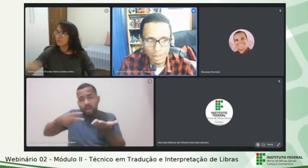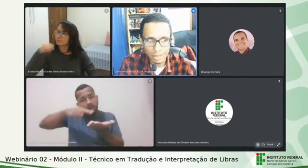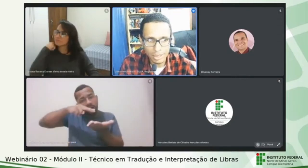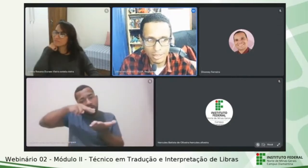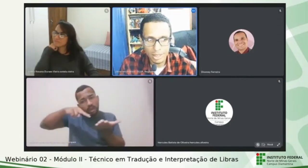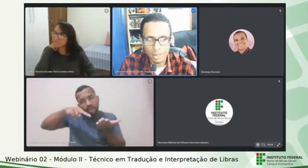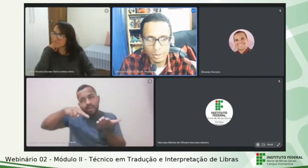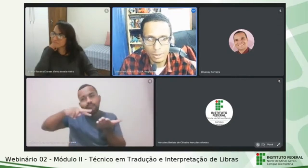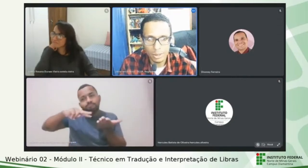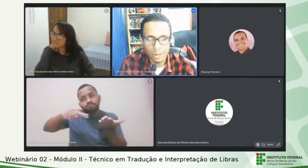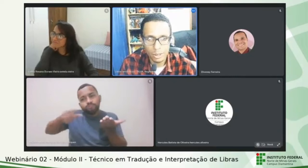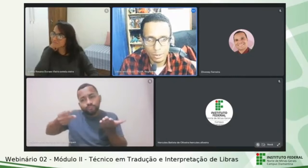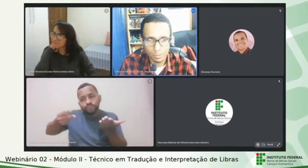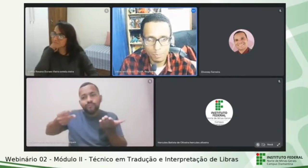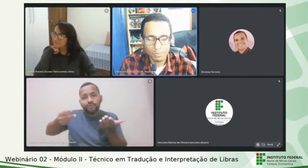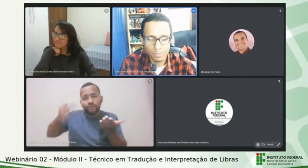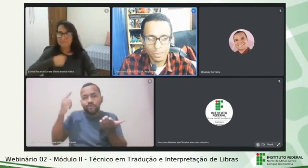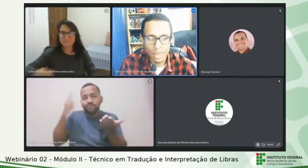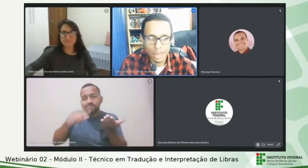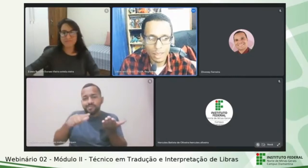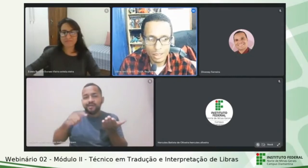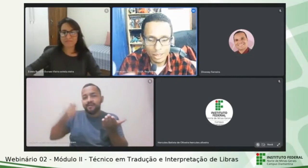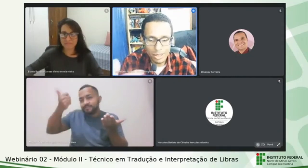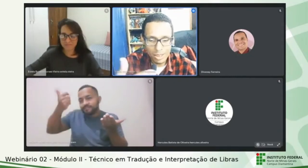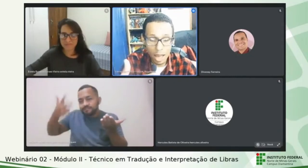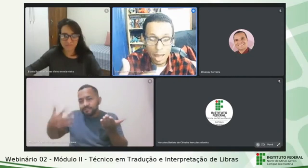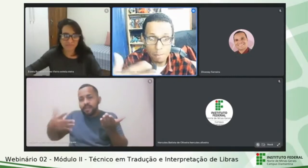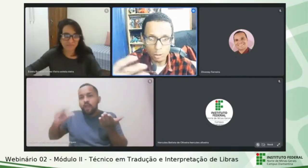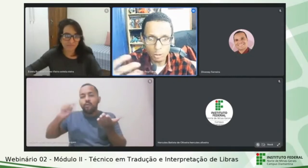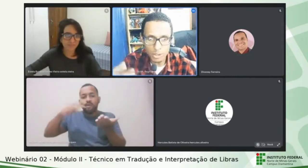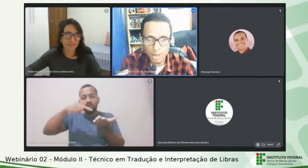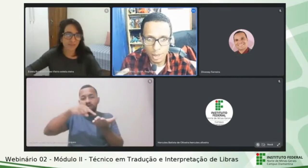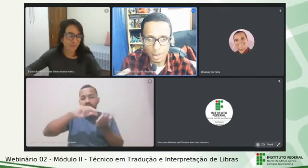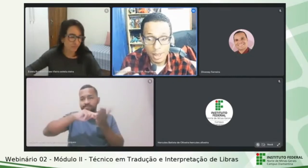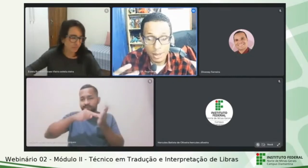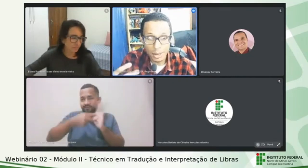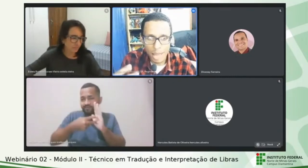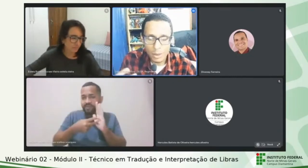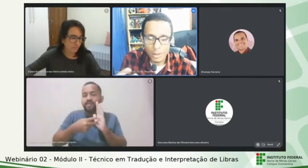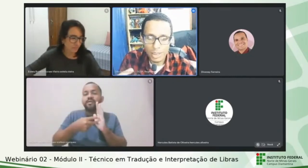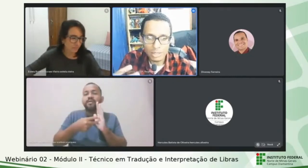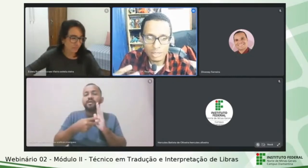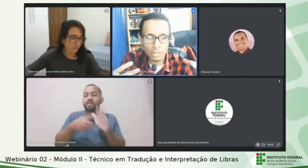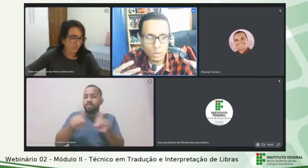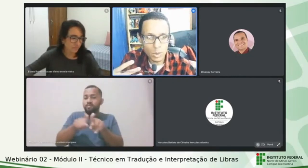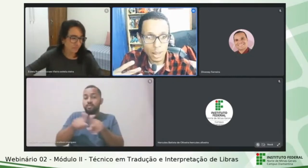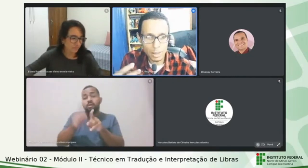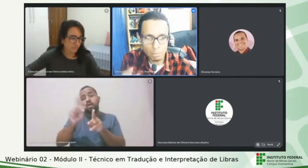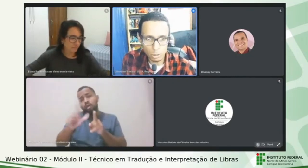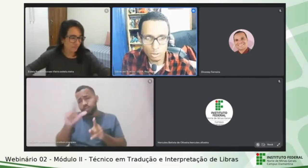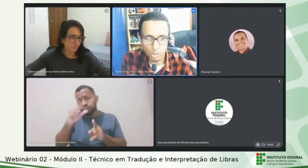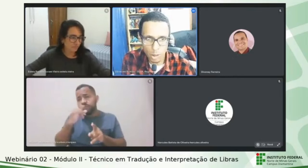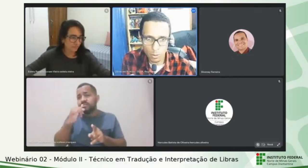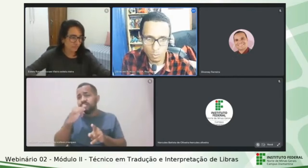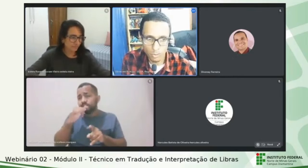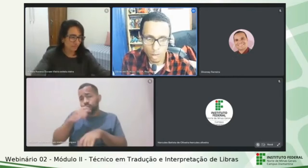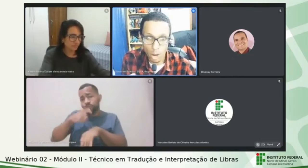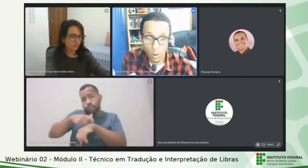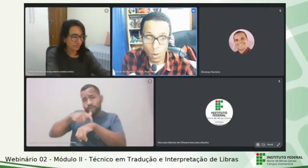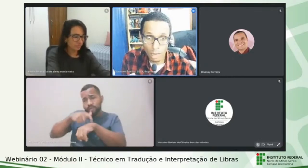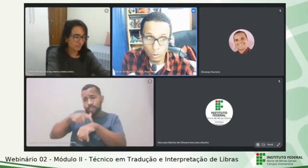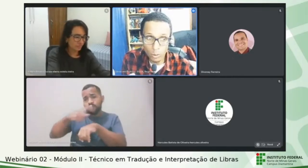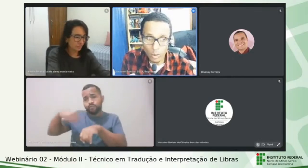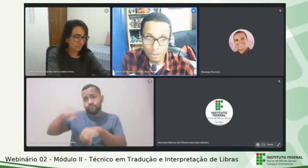daquele desenho, né, e reproduzir, claro que nessa sua reprodução,